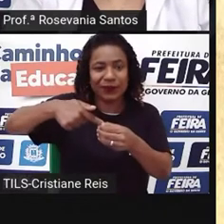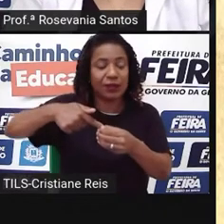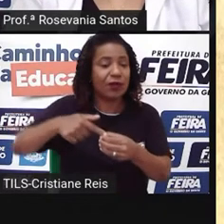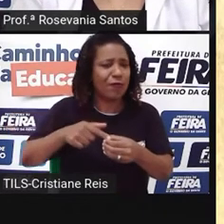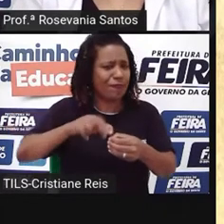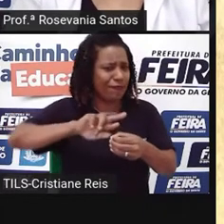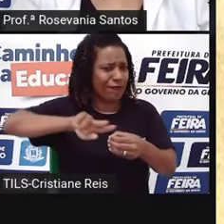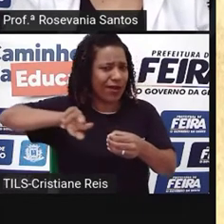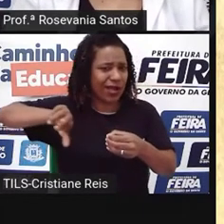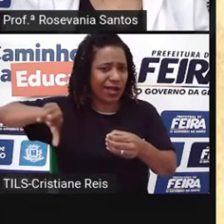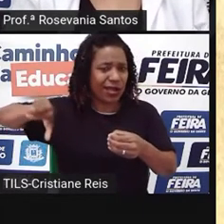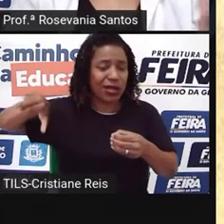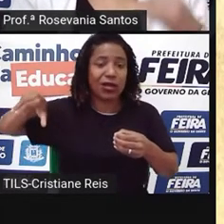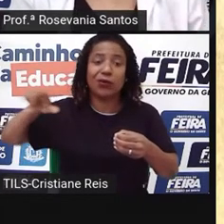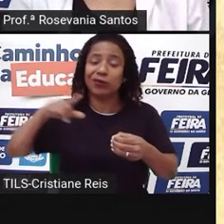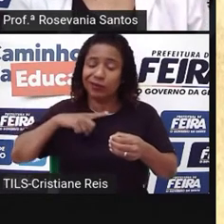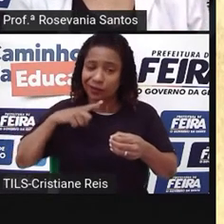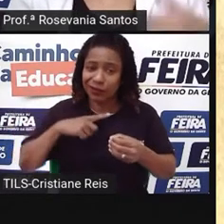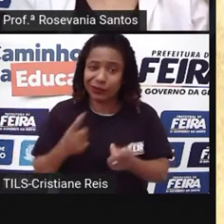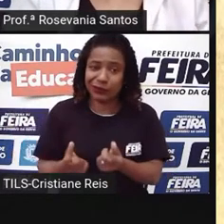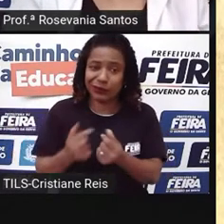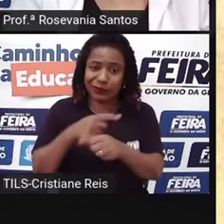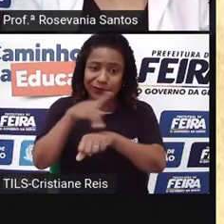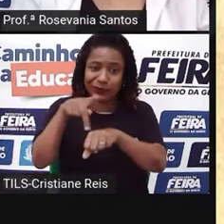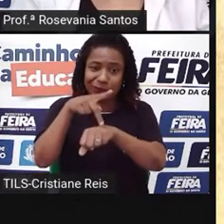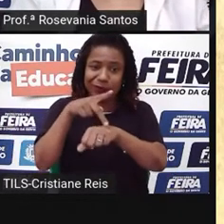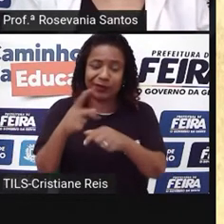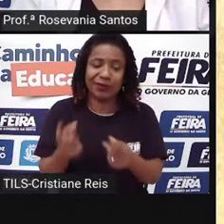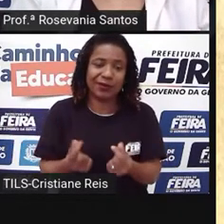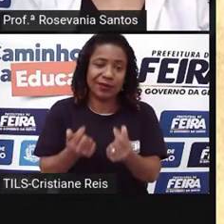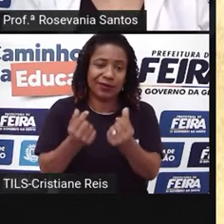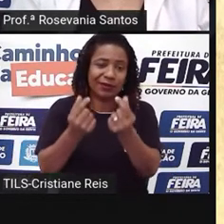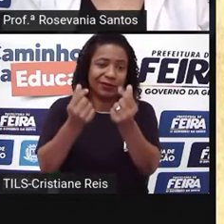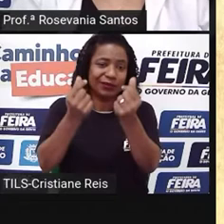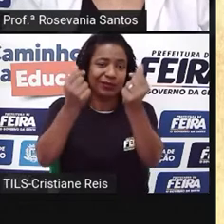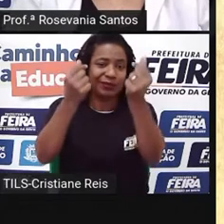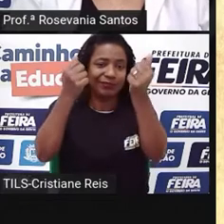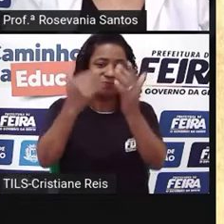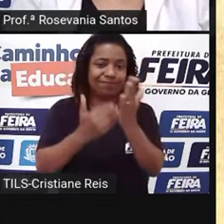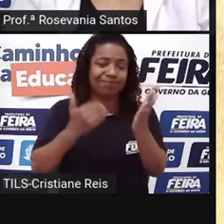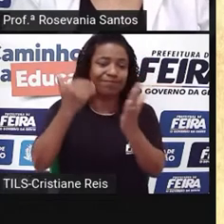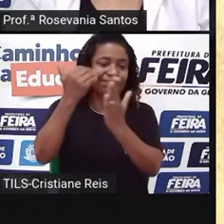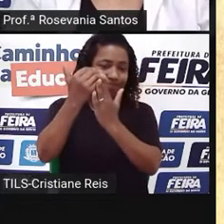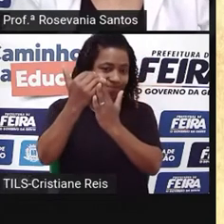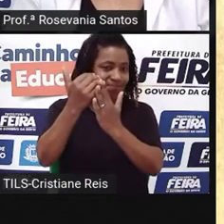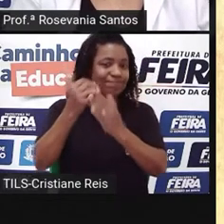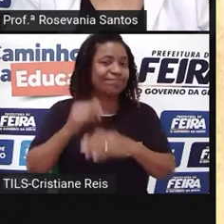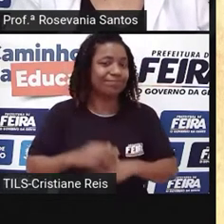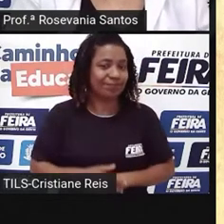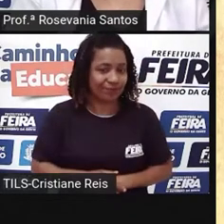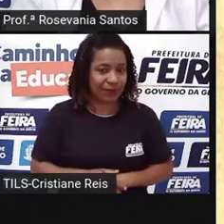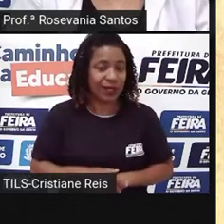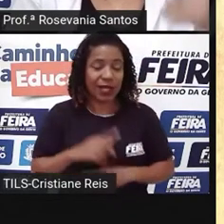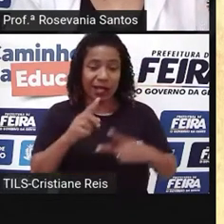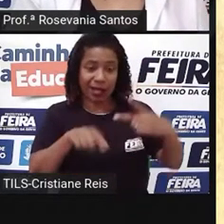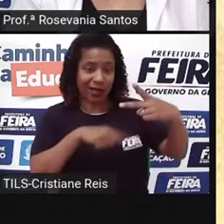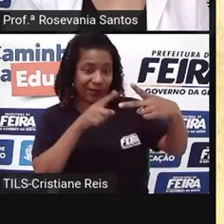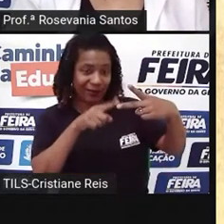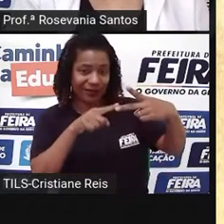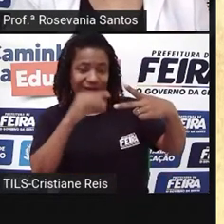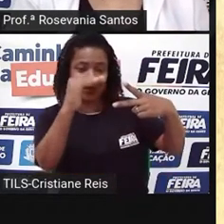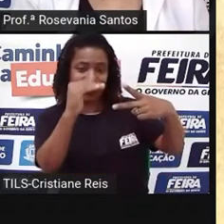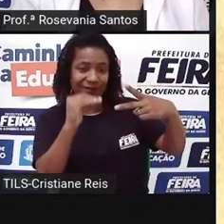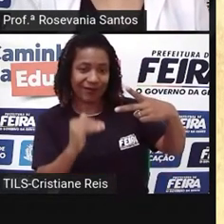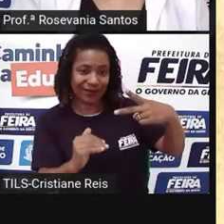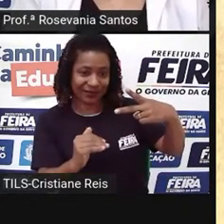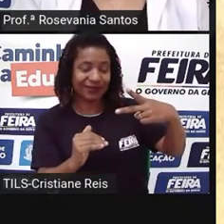eles são mais ricos do que, no caso, o da África Meridional ou Subsaariana, né? Ou seja, abaixo do